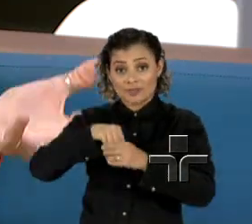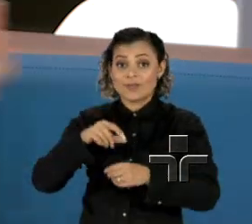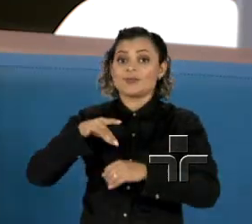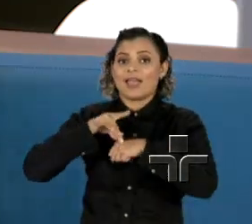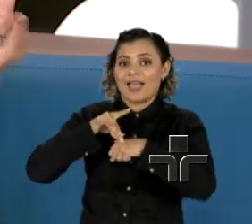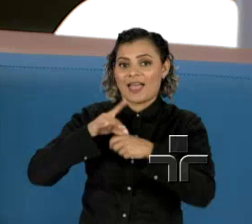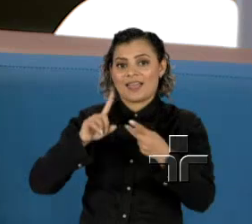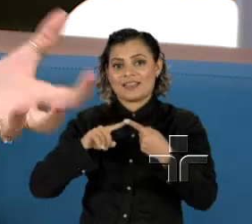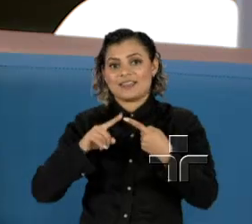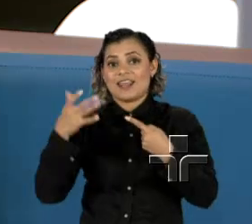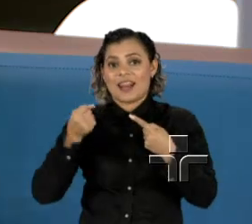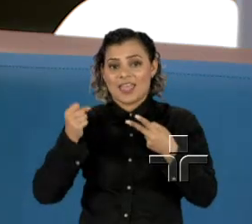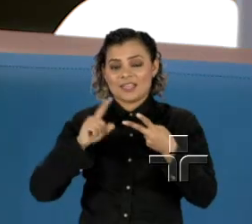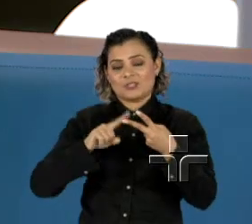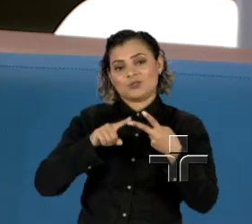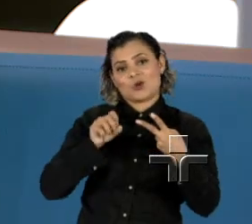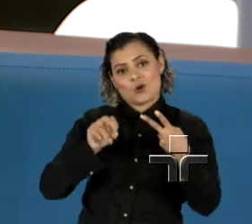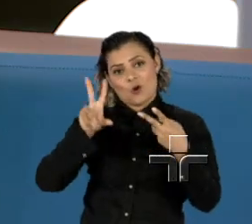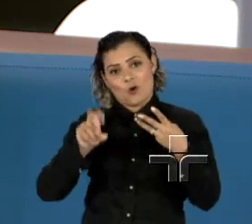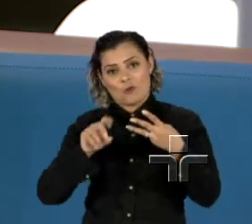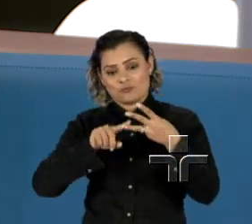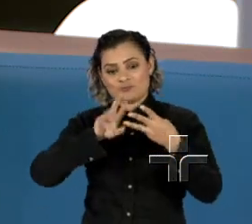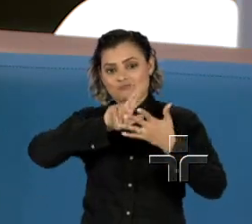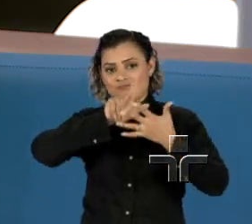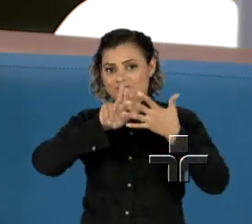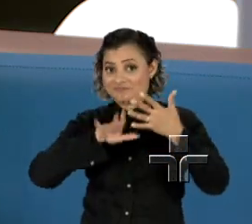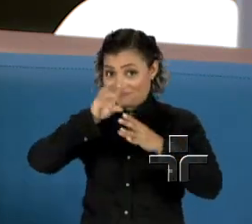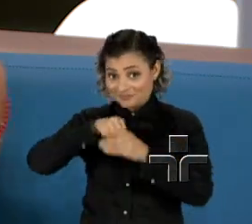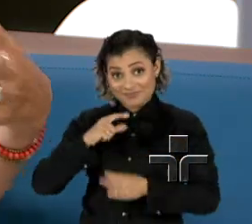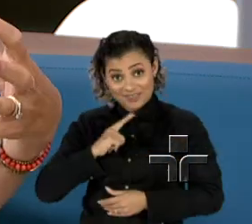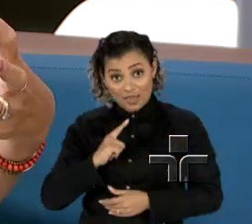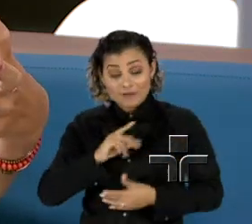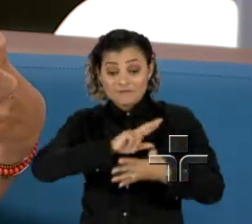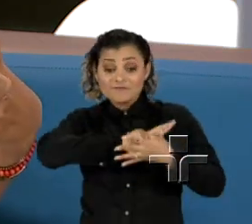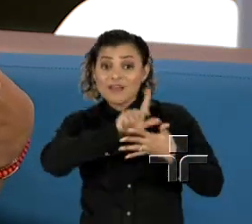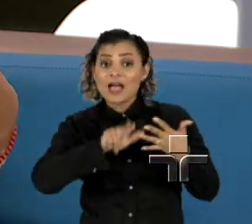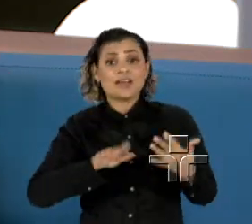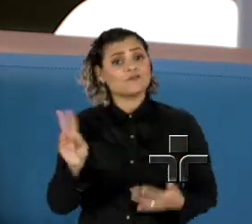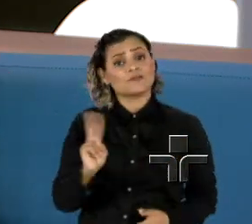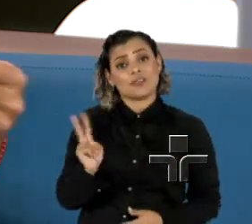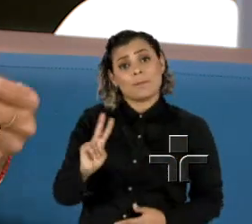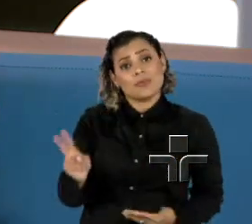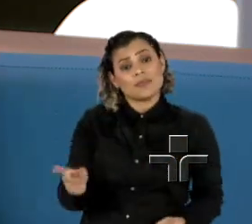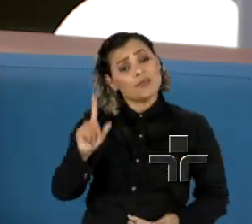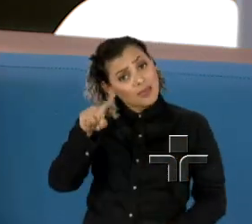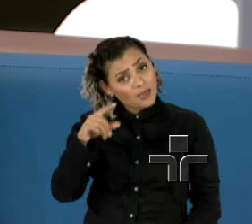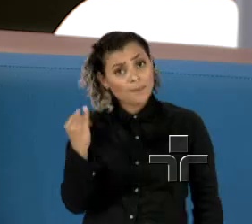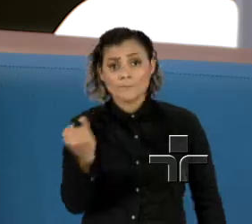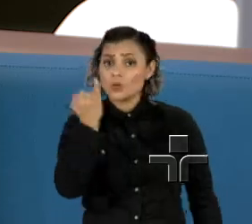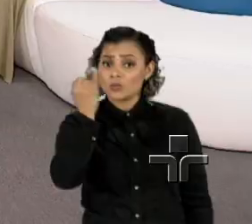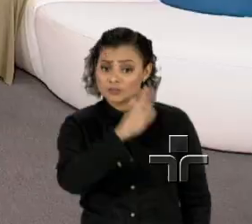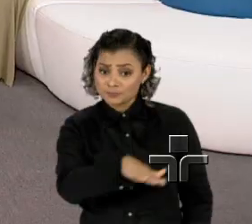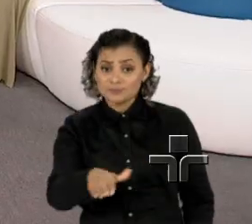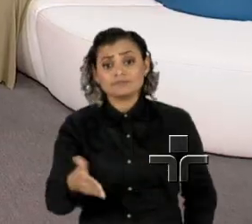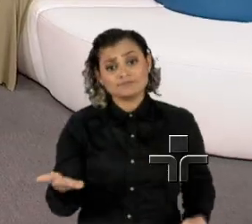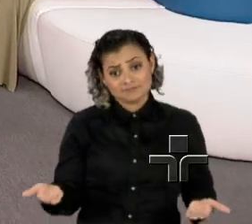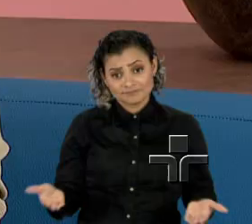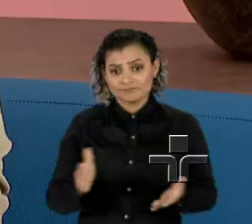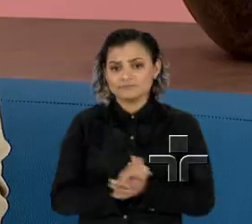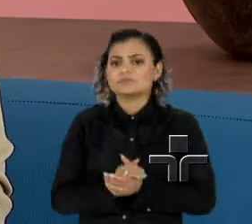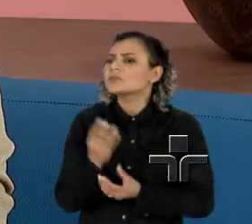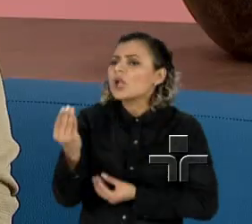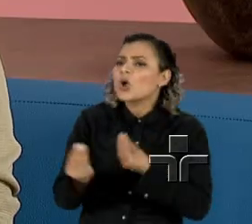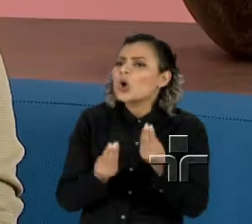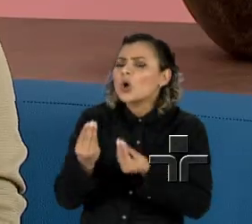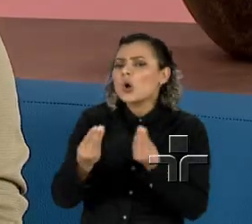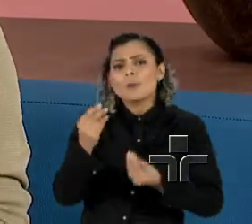ovo, ovos e derivados. Então, a gente tem uma gama enorme de vitaminas aí, que são super importantes para as crianças, né? E como que os pais